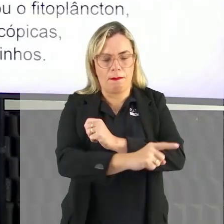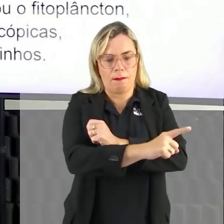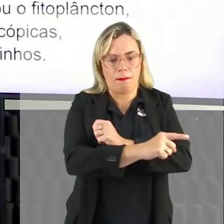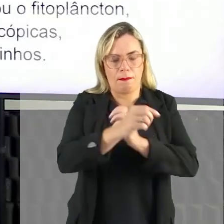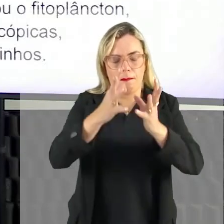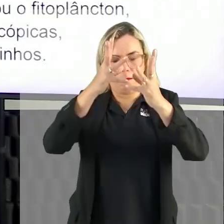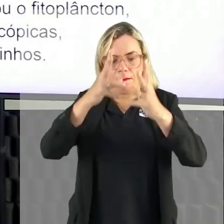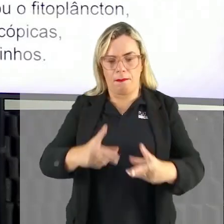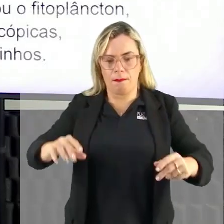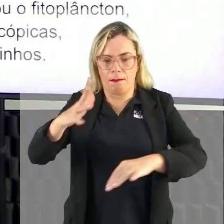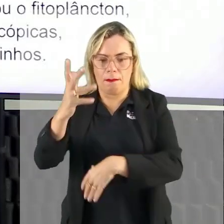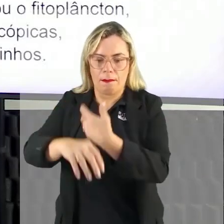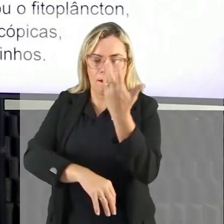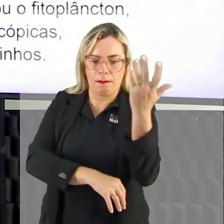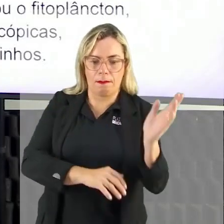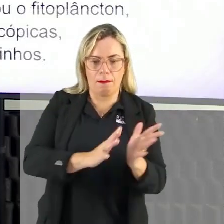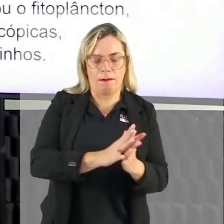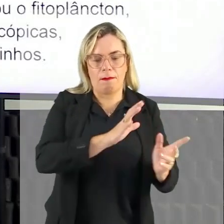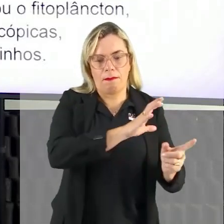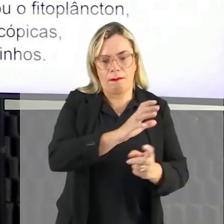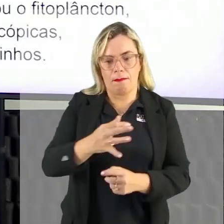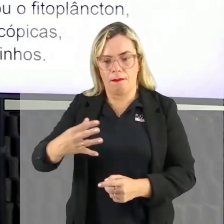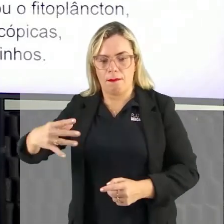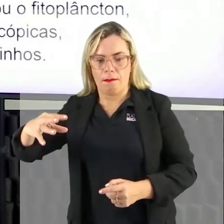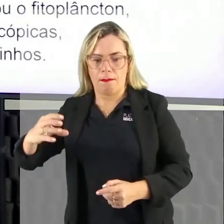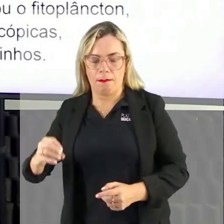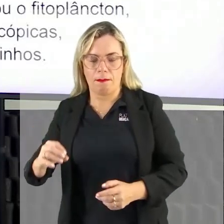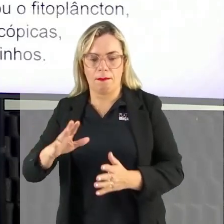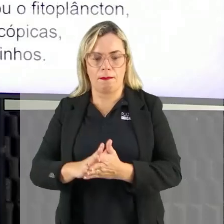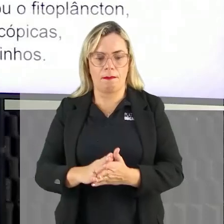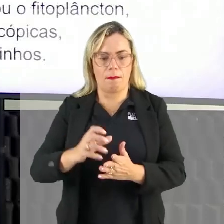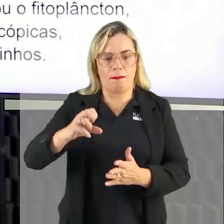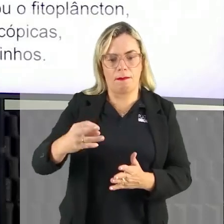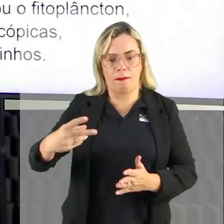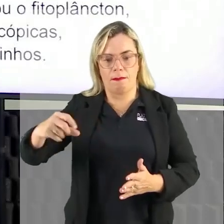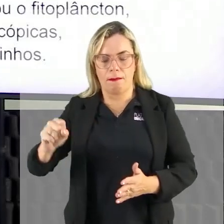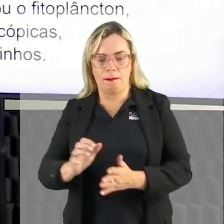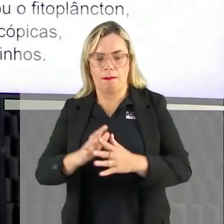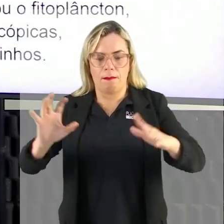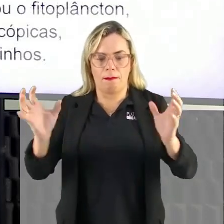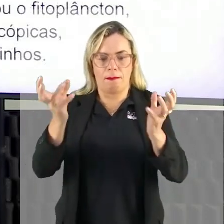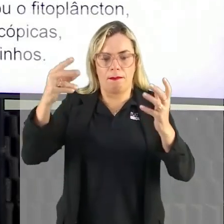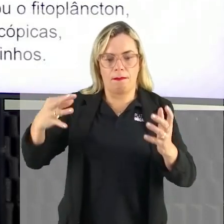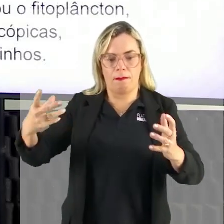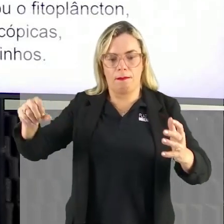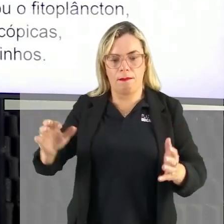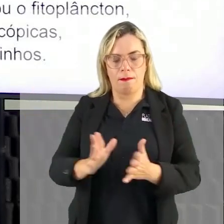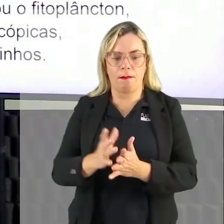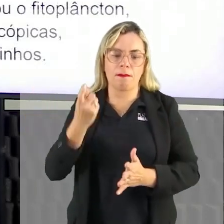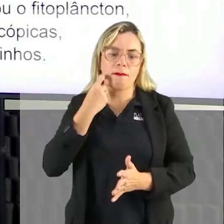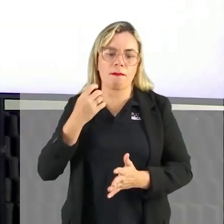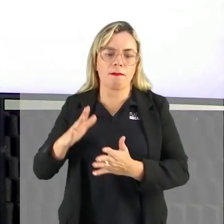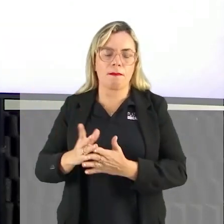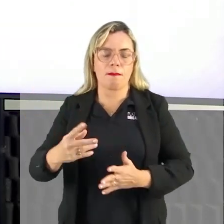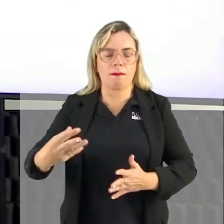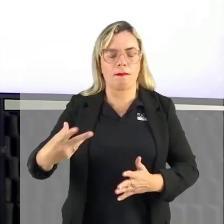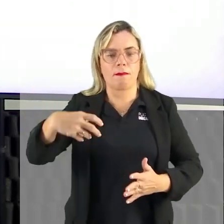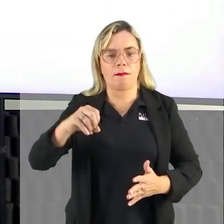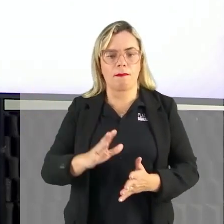as esponjas, as algas macroscópicas, os peixes herbívoros e os golfinhos.